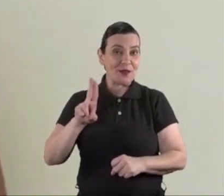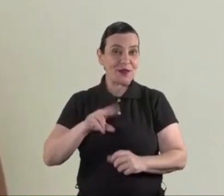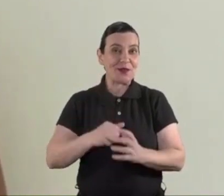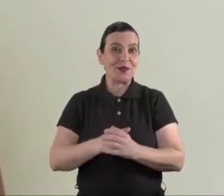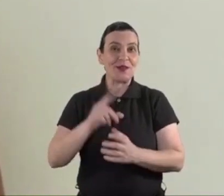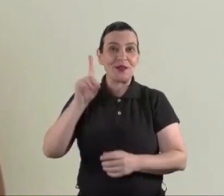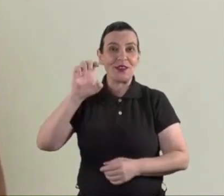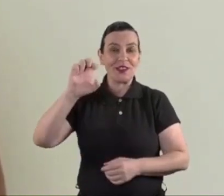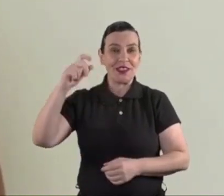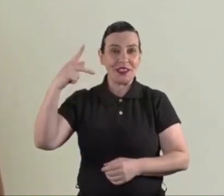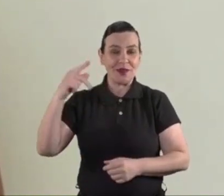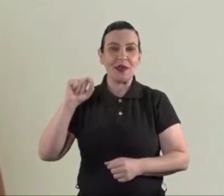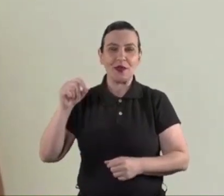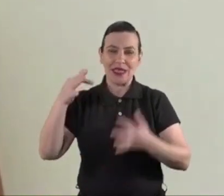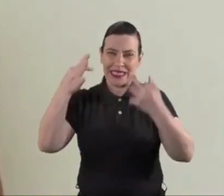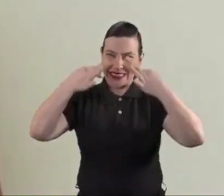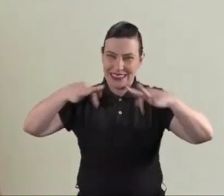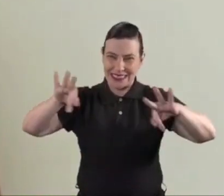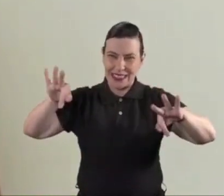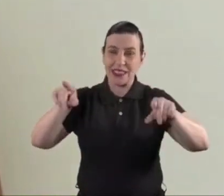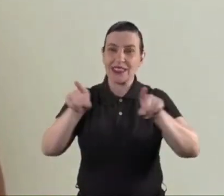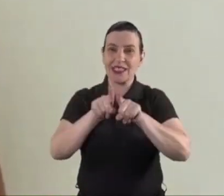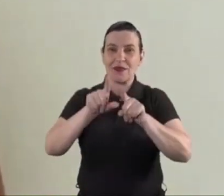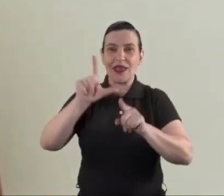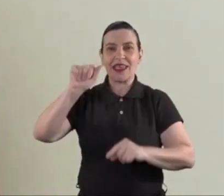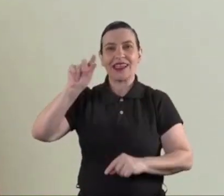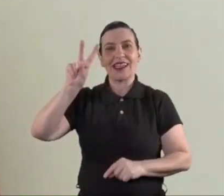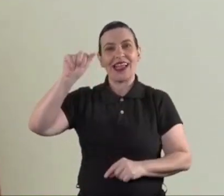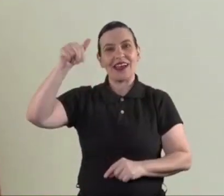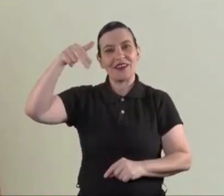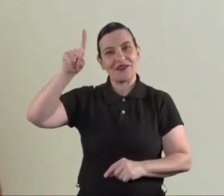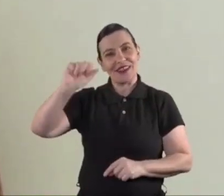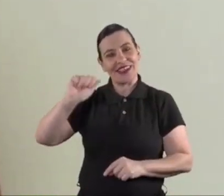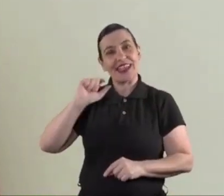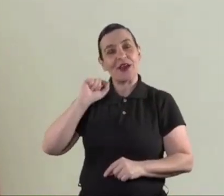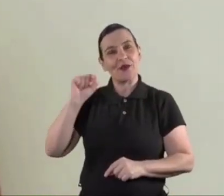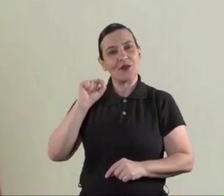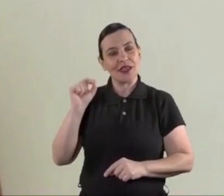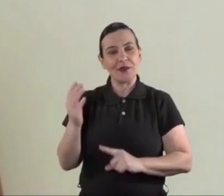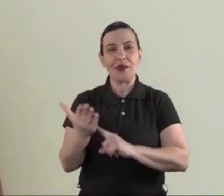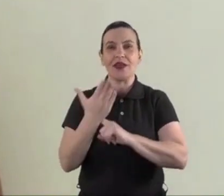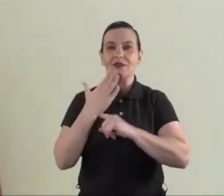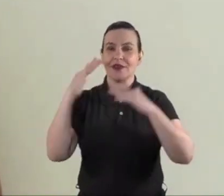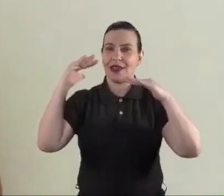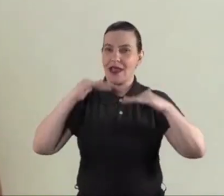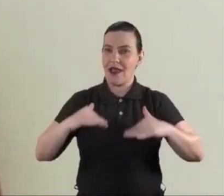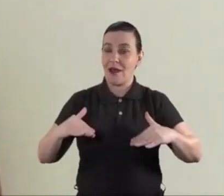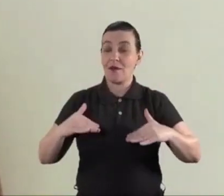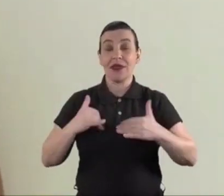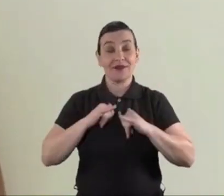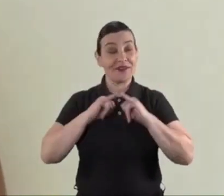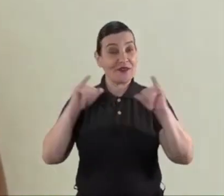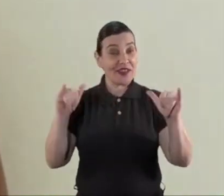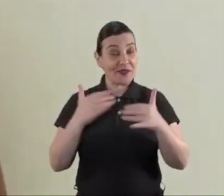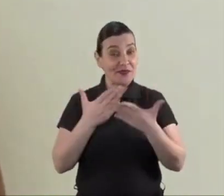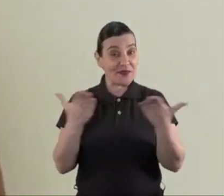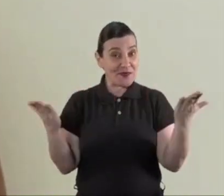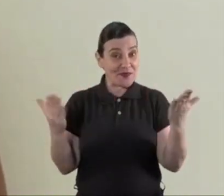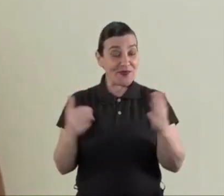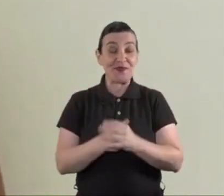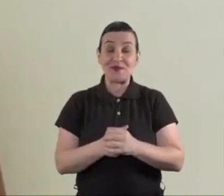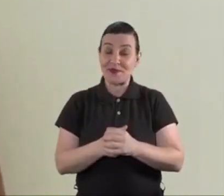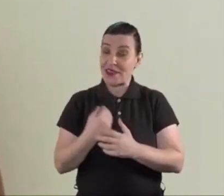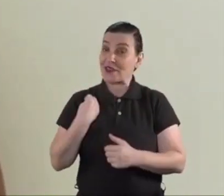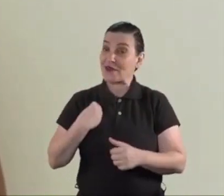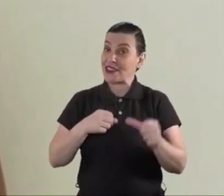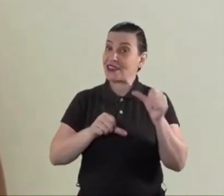para essa dor muscular tardia, e o lavanda para esse recovery, e dizer que assim, tem mudado